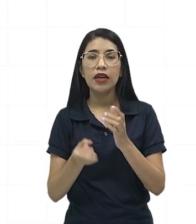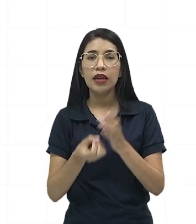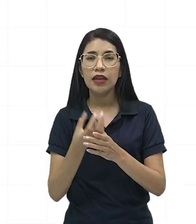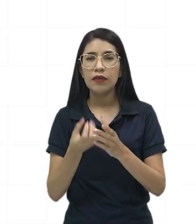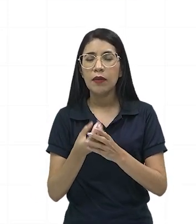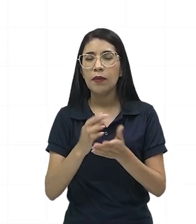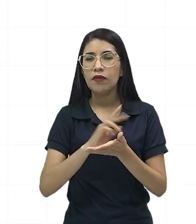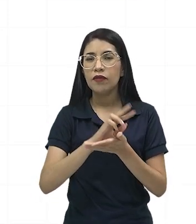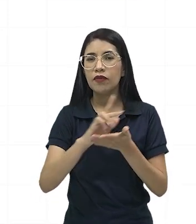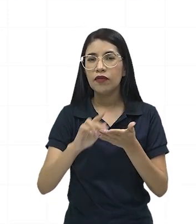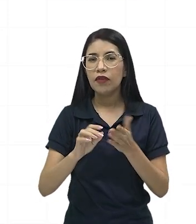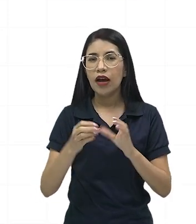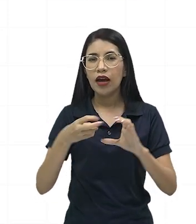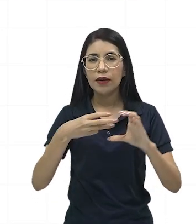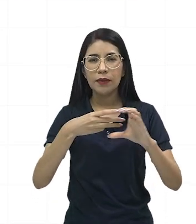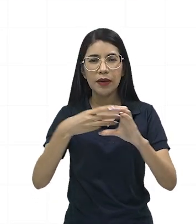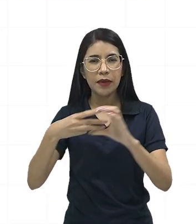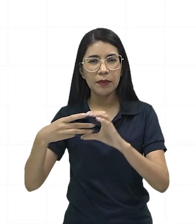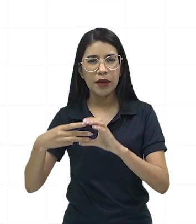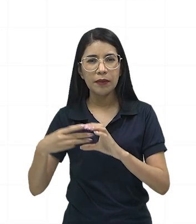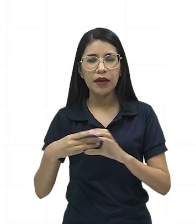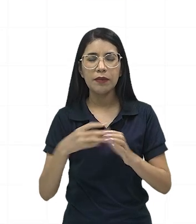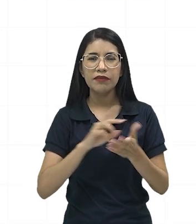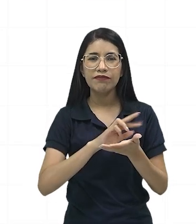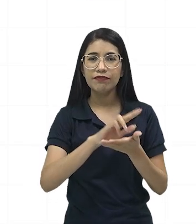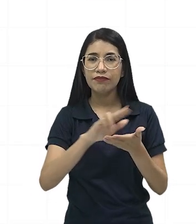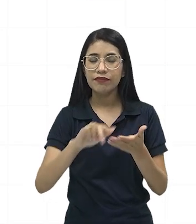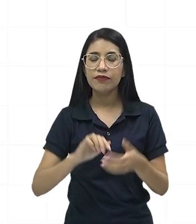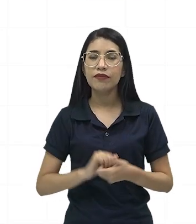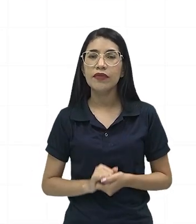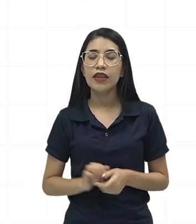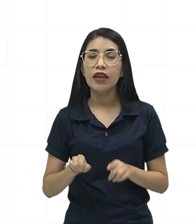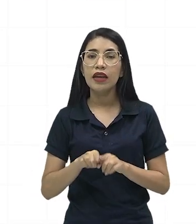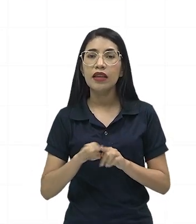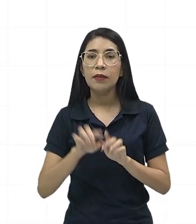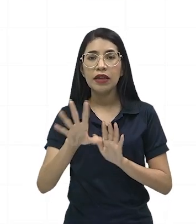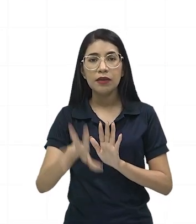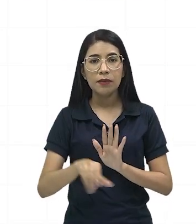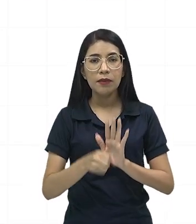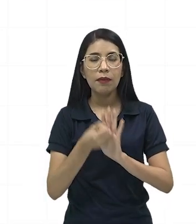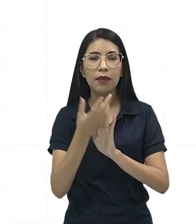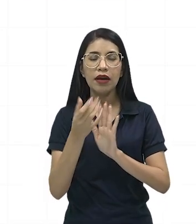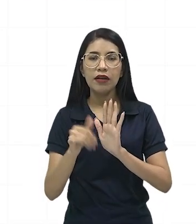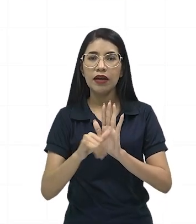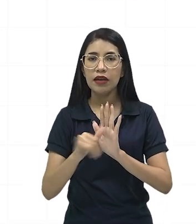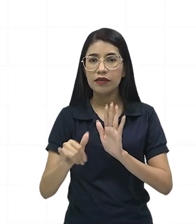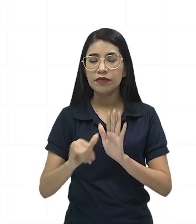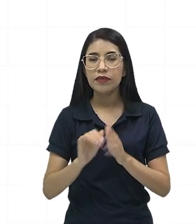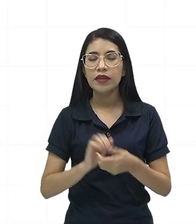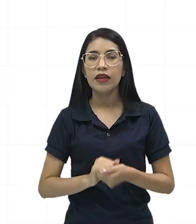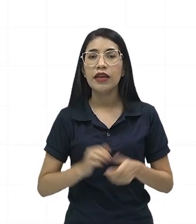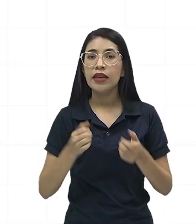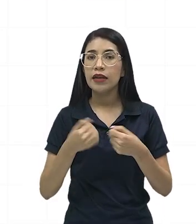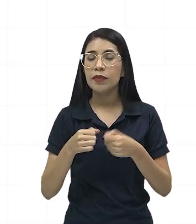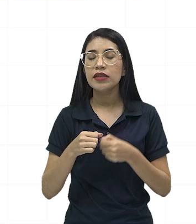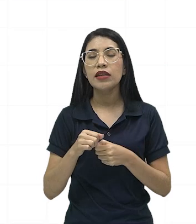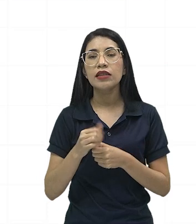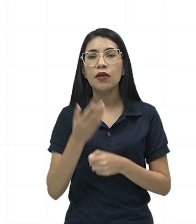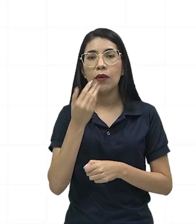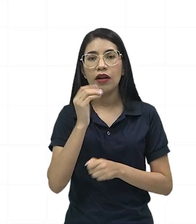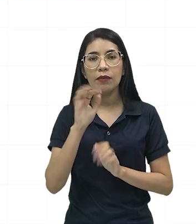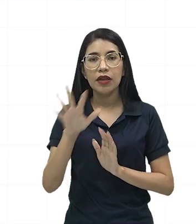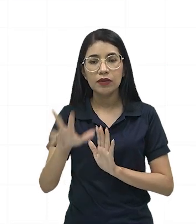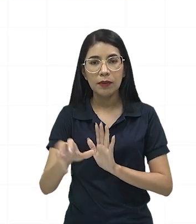muitas células, por isso pluricelulares, e são heterótrofos porque eles obtêm o seu alimento a partir de